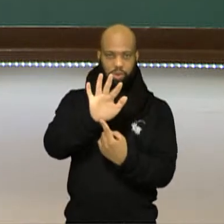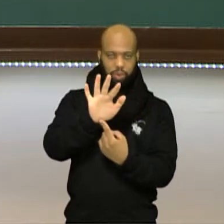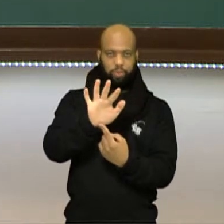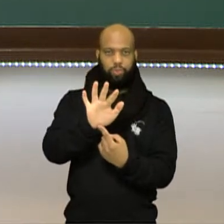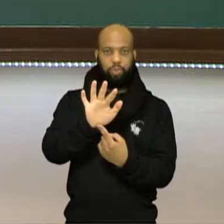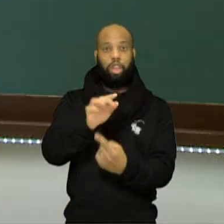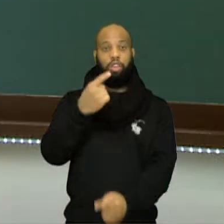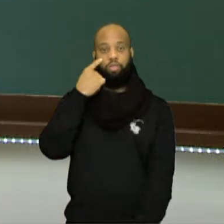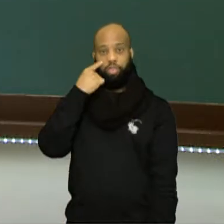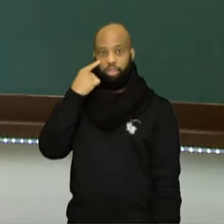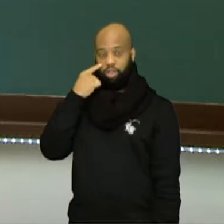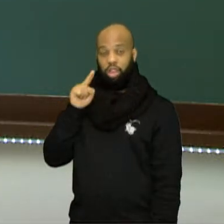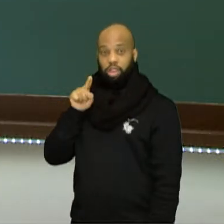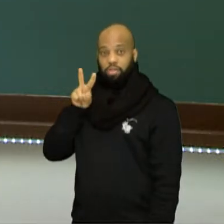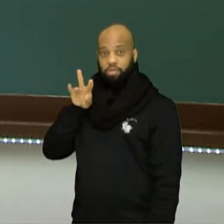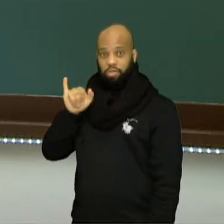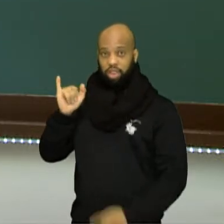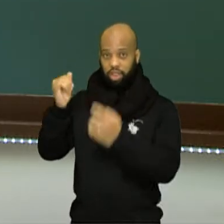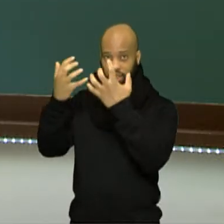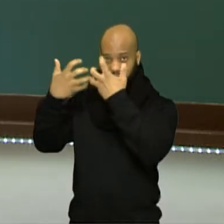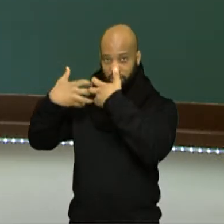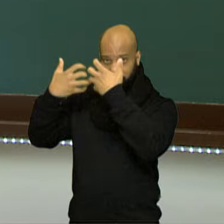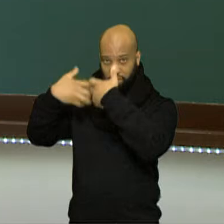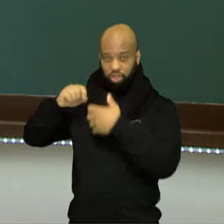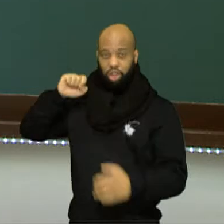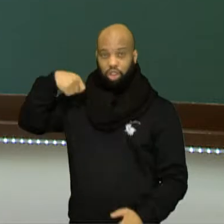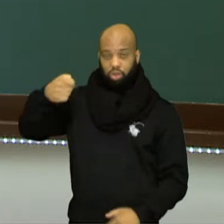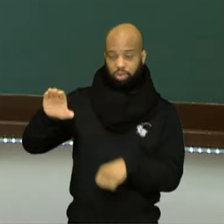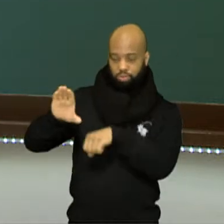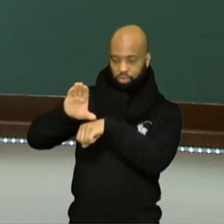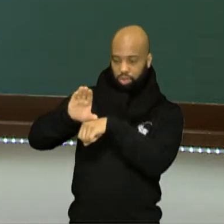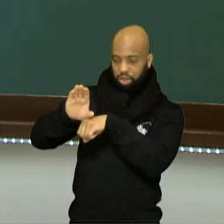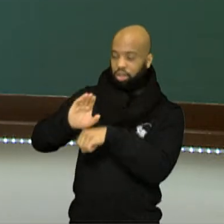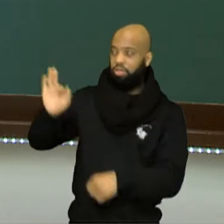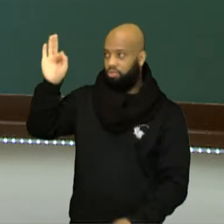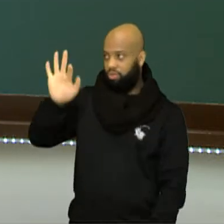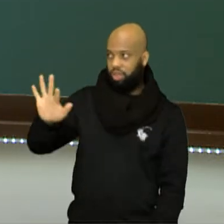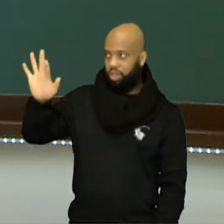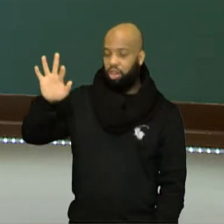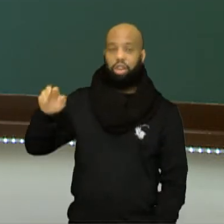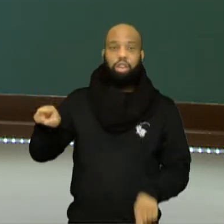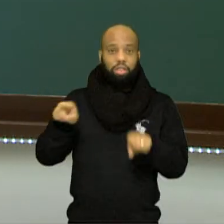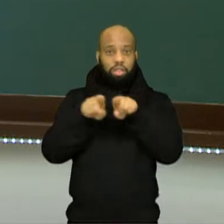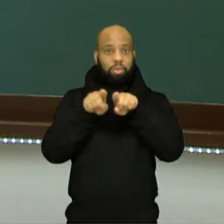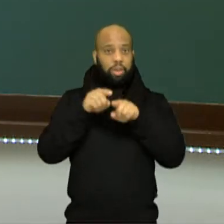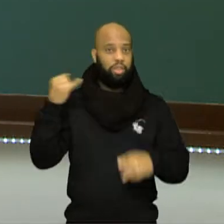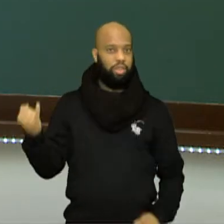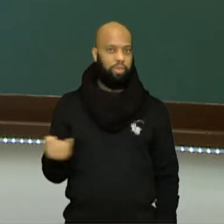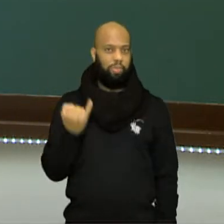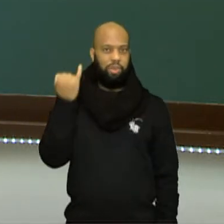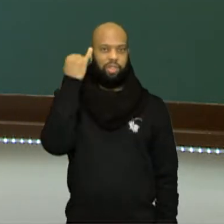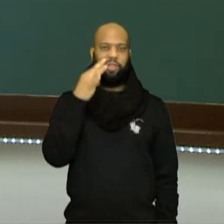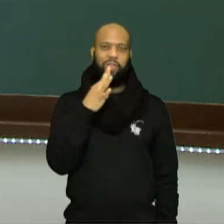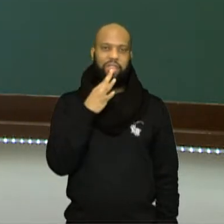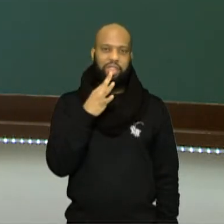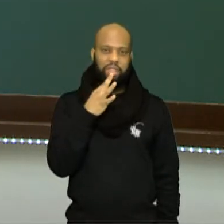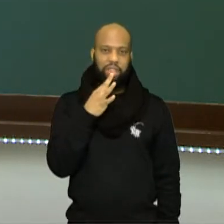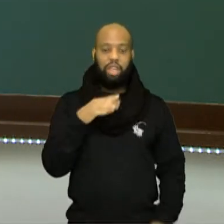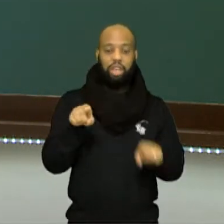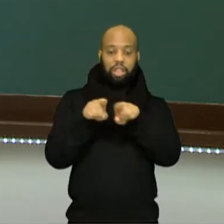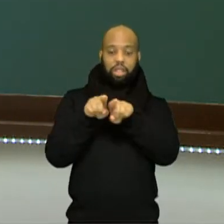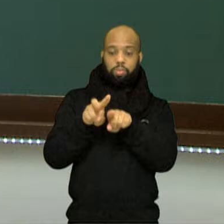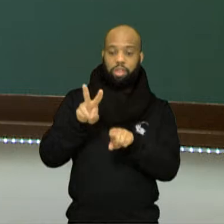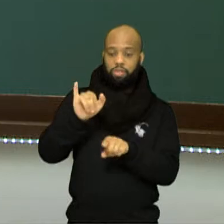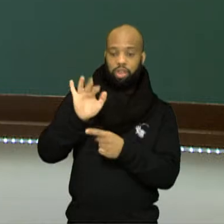hoje. Vamos refletir sobre a Constituição Federal e a importância de conhecê-la e apresentar quais são